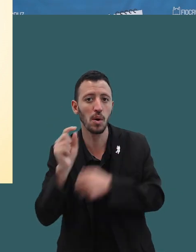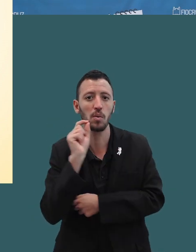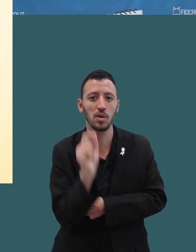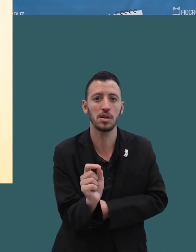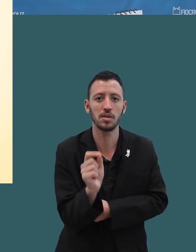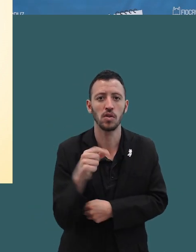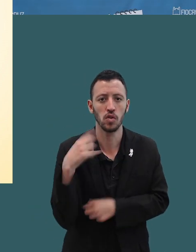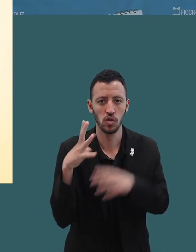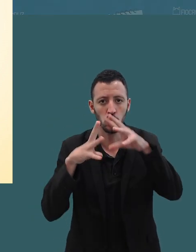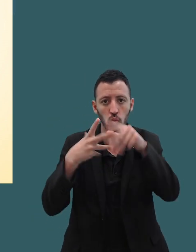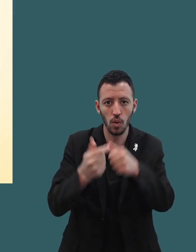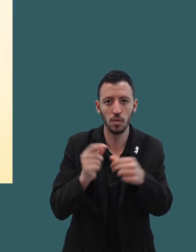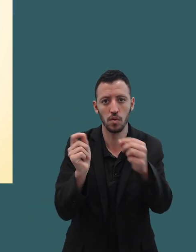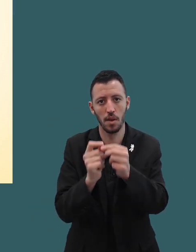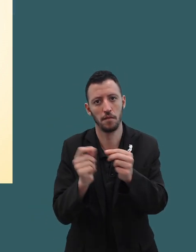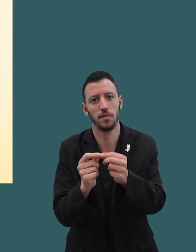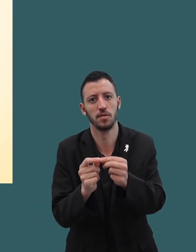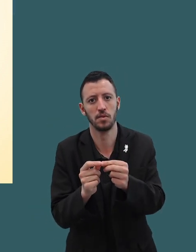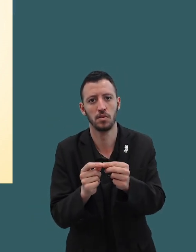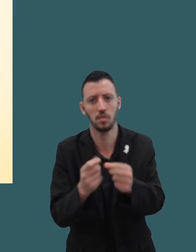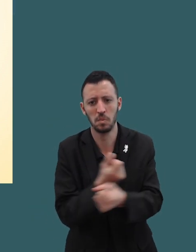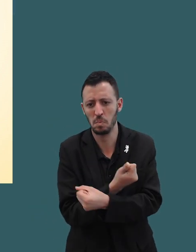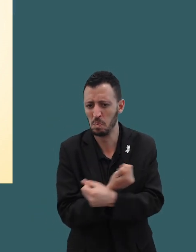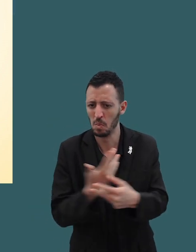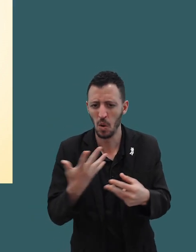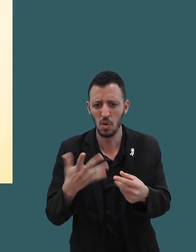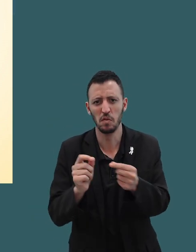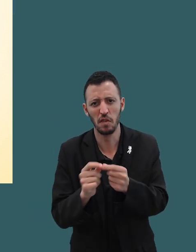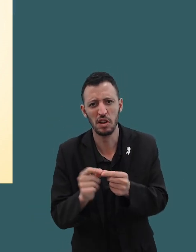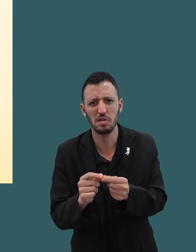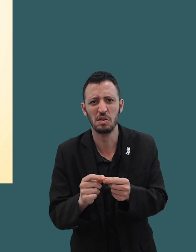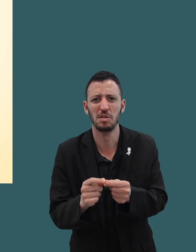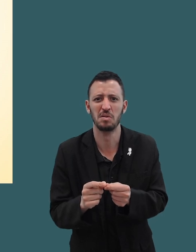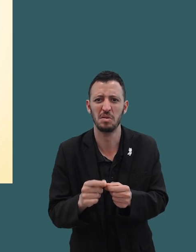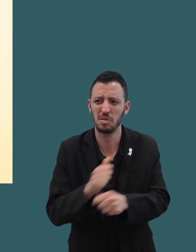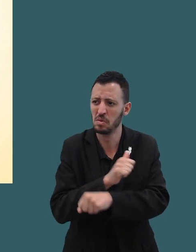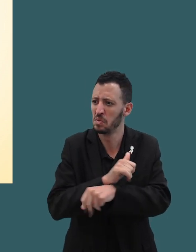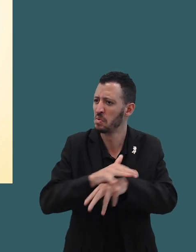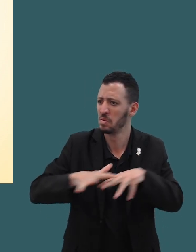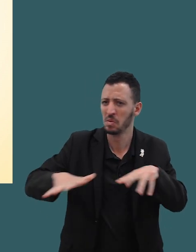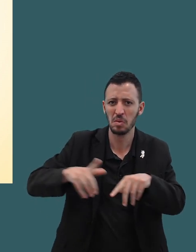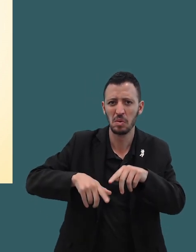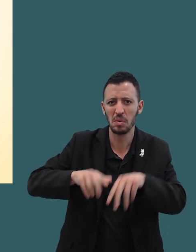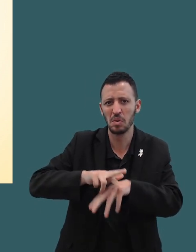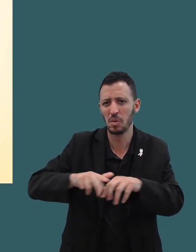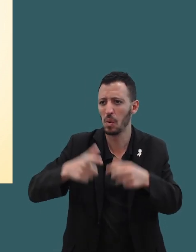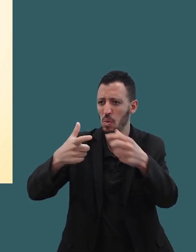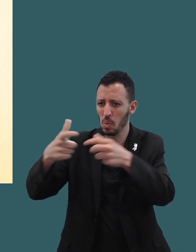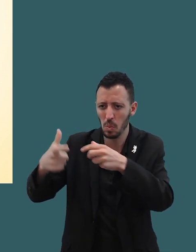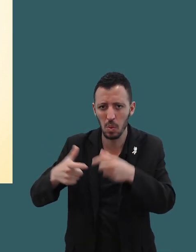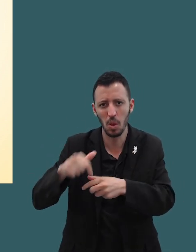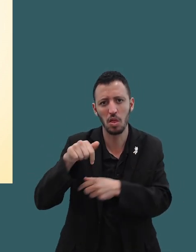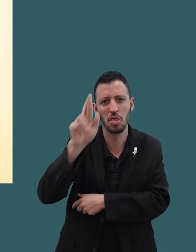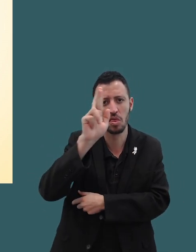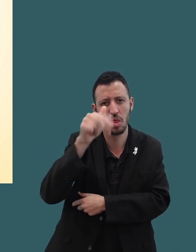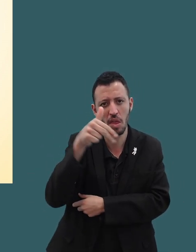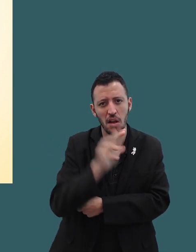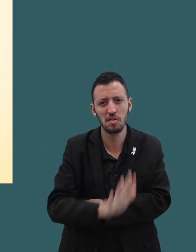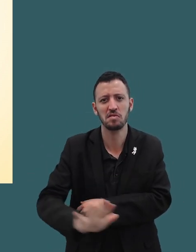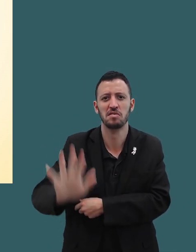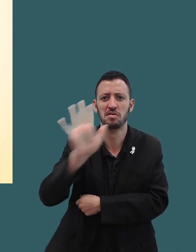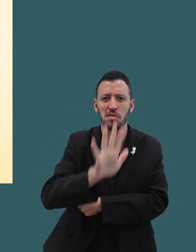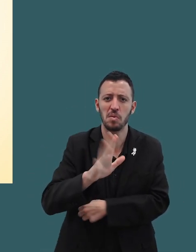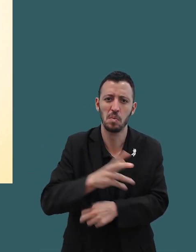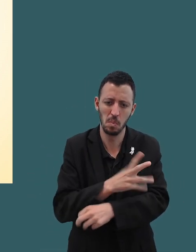todo mundo está fazendo um montão de coisa espalhadas pelo território nacional e que é